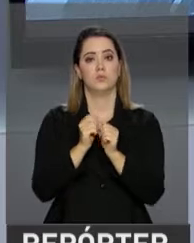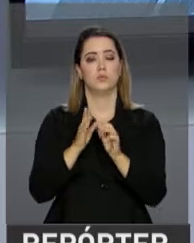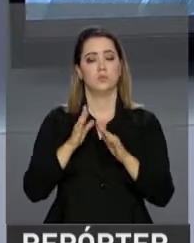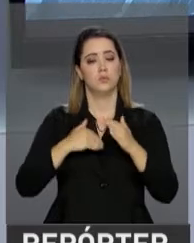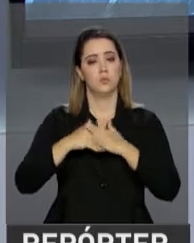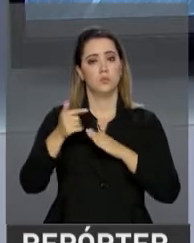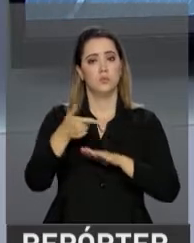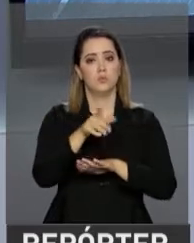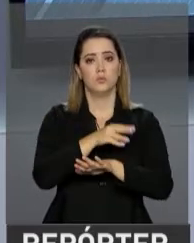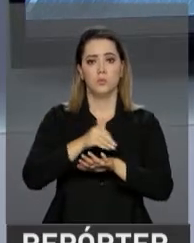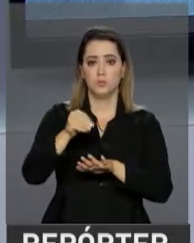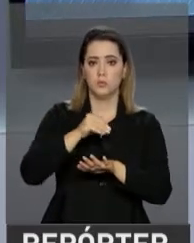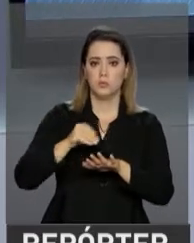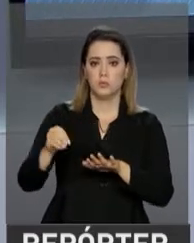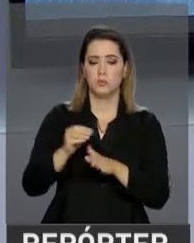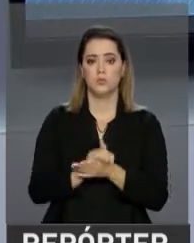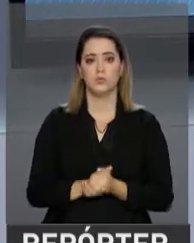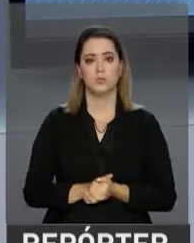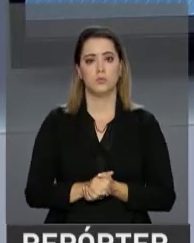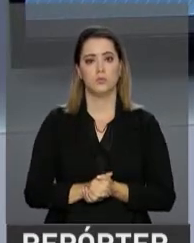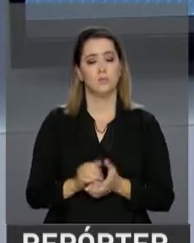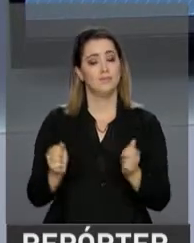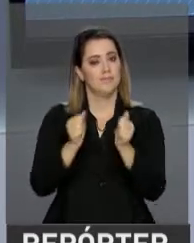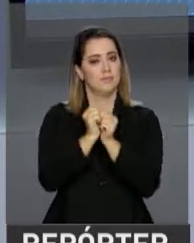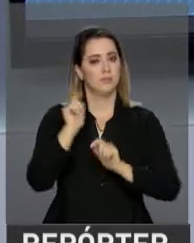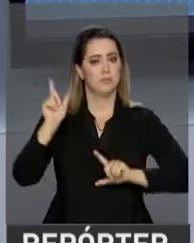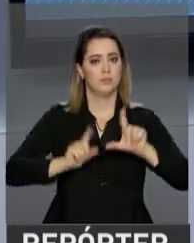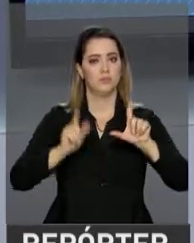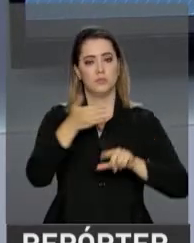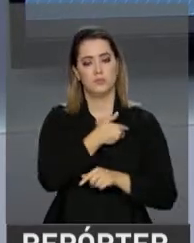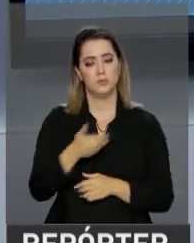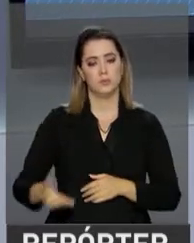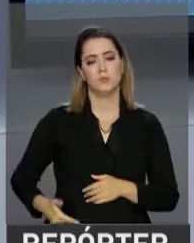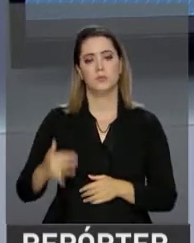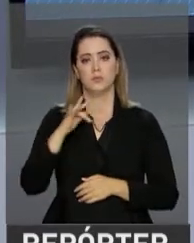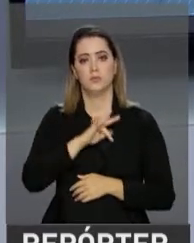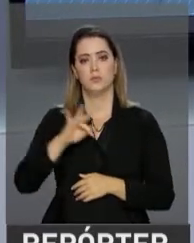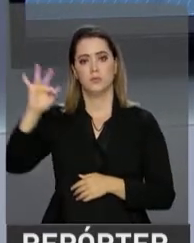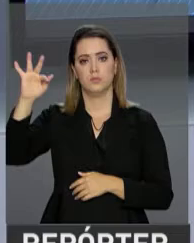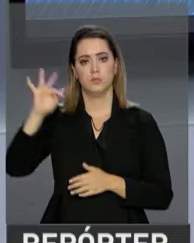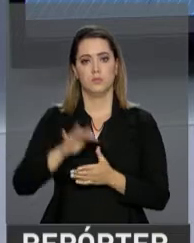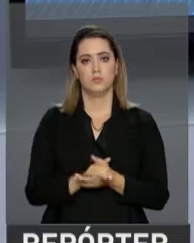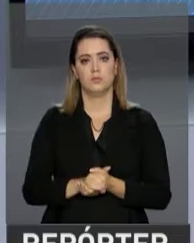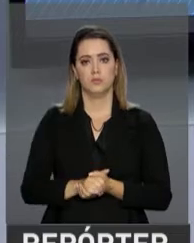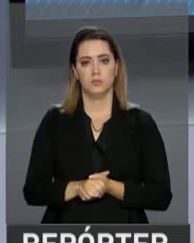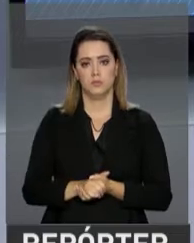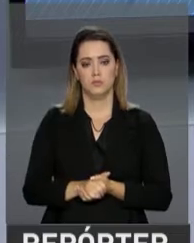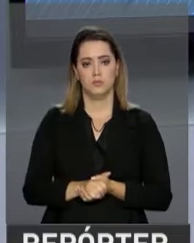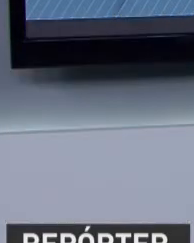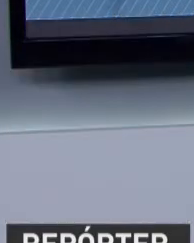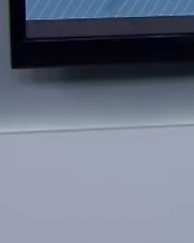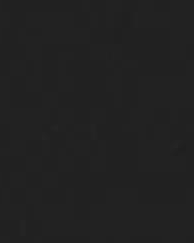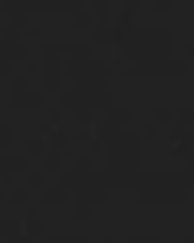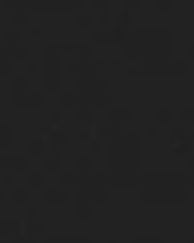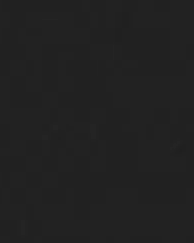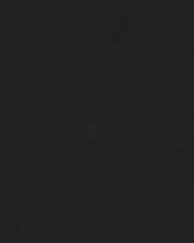voltar a qualquer momento com outras informações continue com a gente aqui na nbr a tv do governo federal